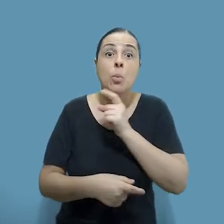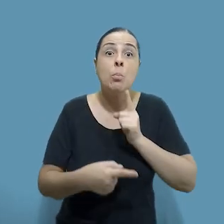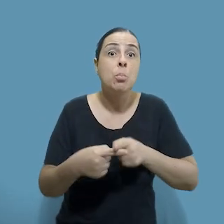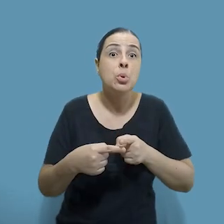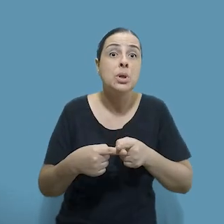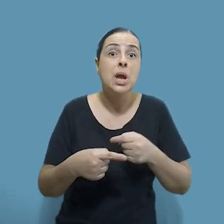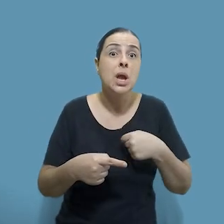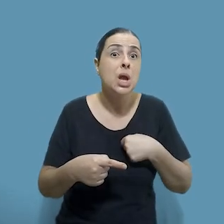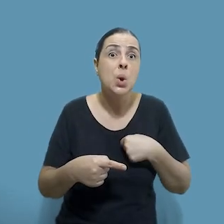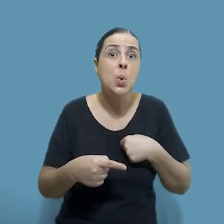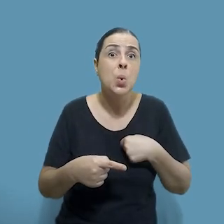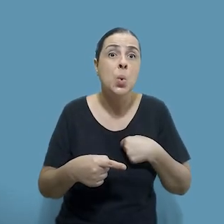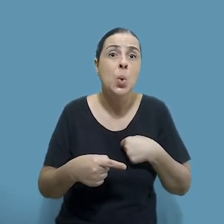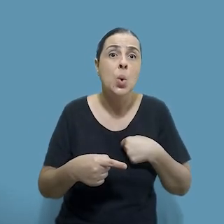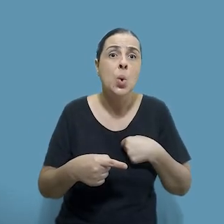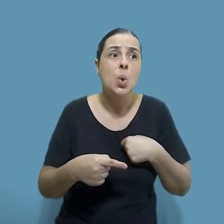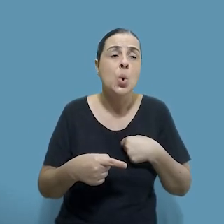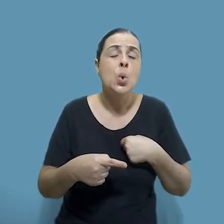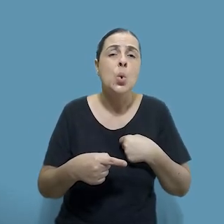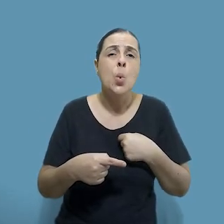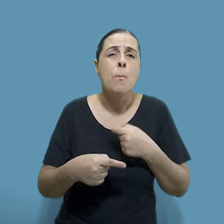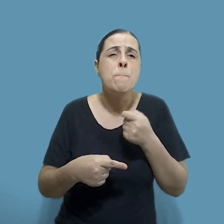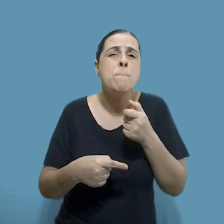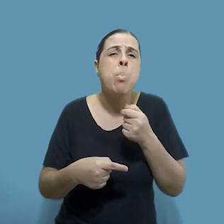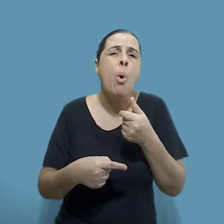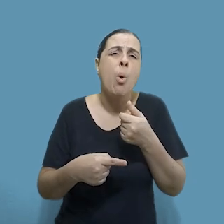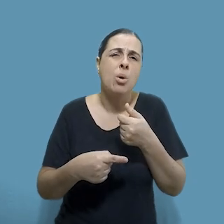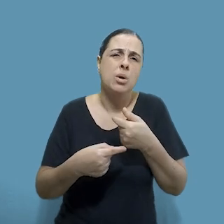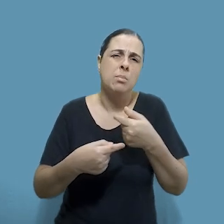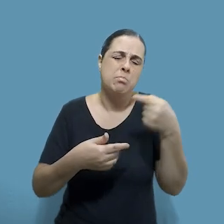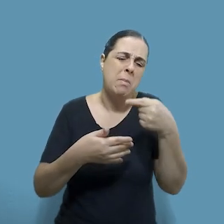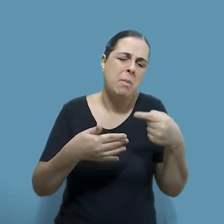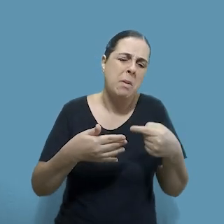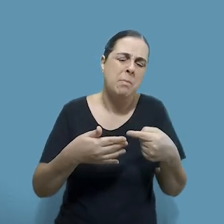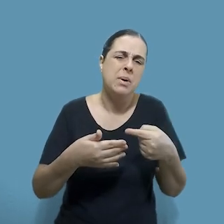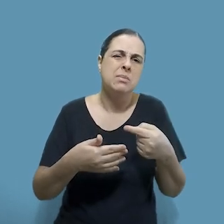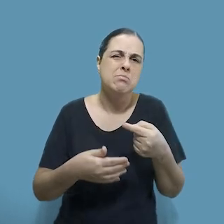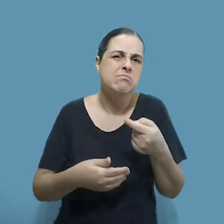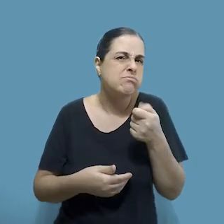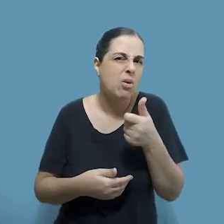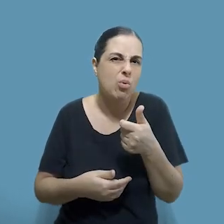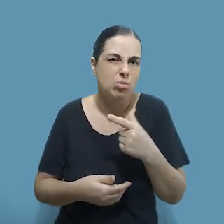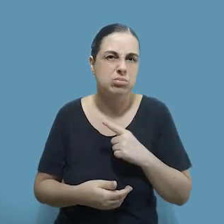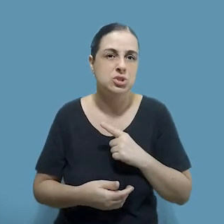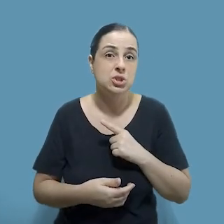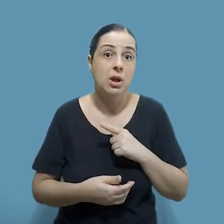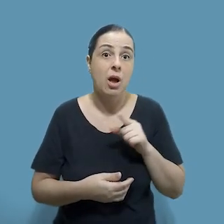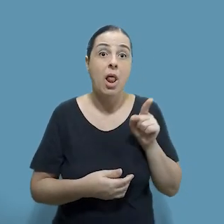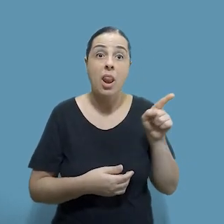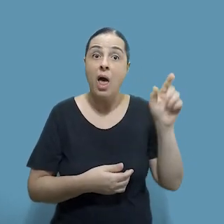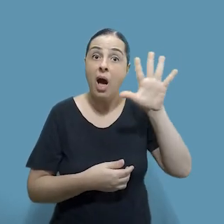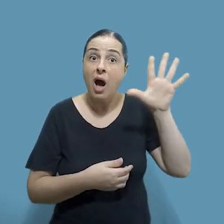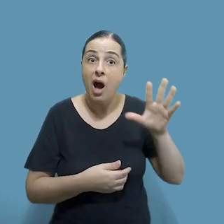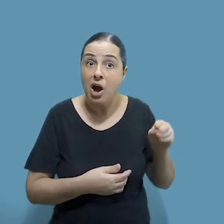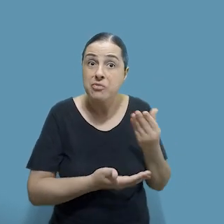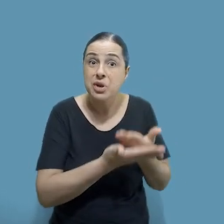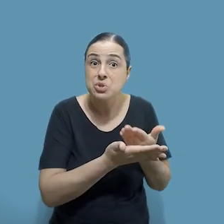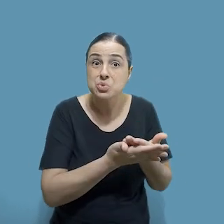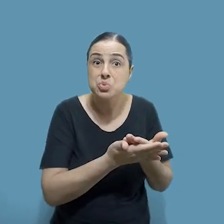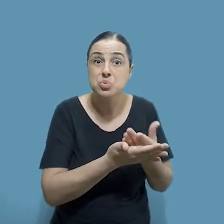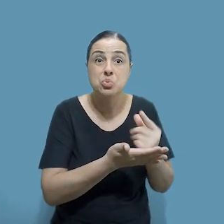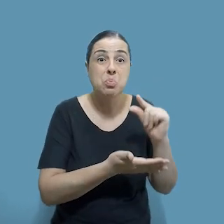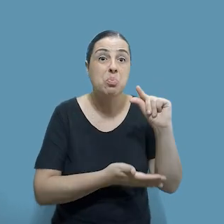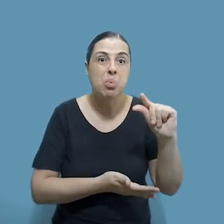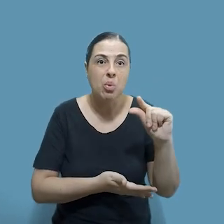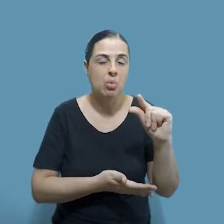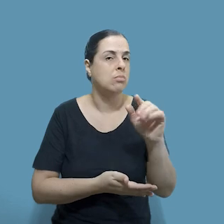nada. A gente tinha alguns estudos, por exemplo, em alguns países da África, mas eram estudos pontuais. Uma aldeia